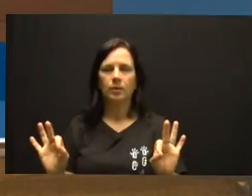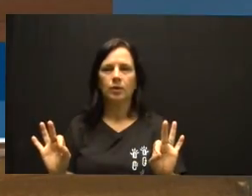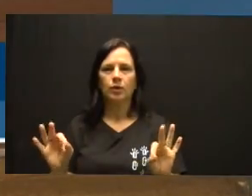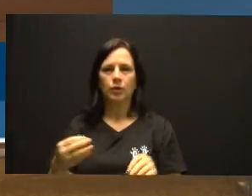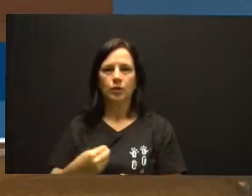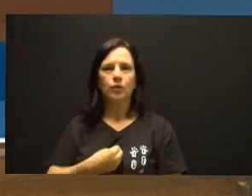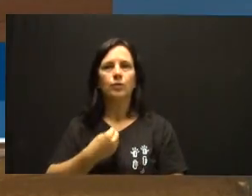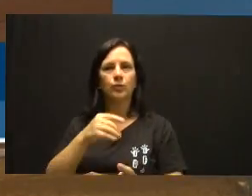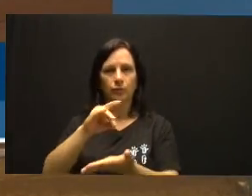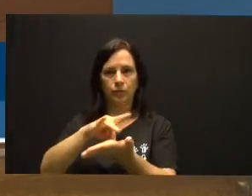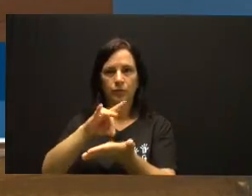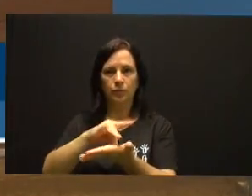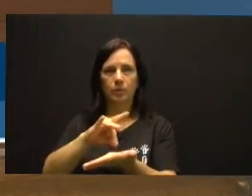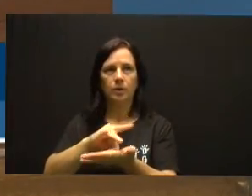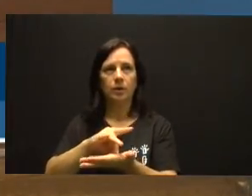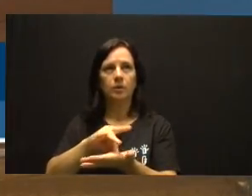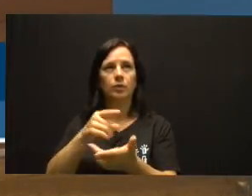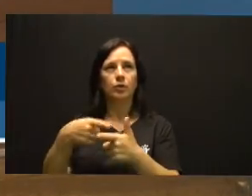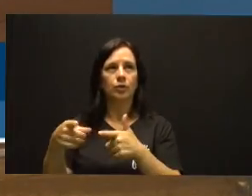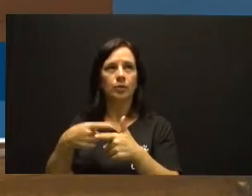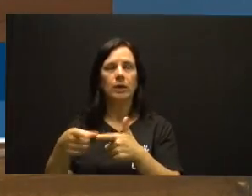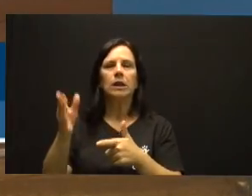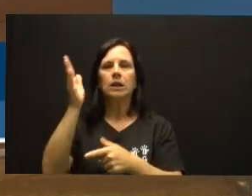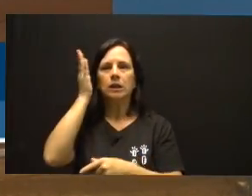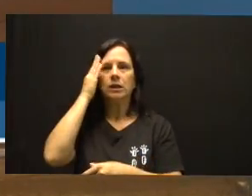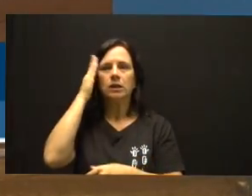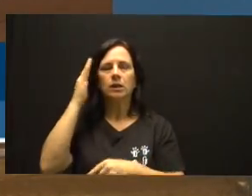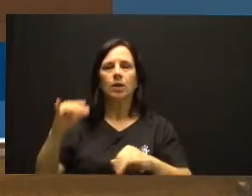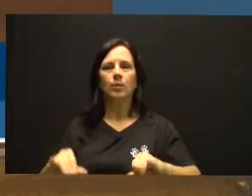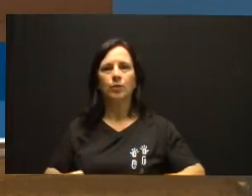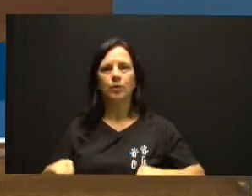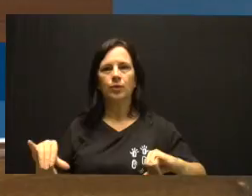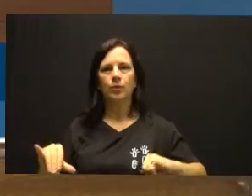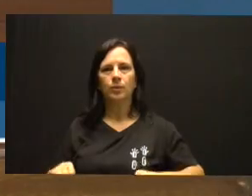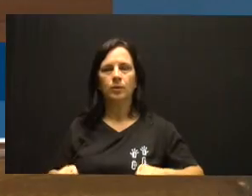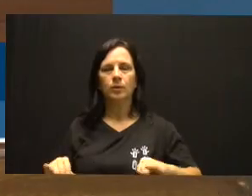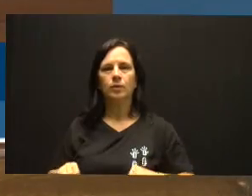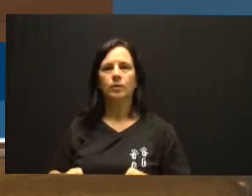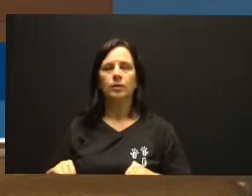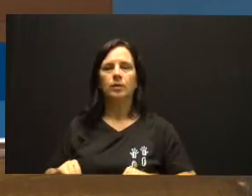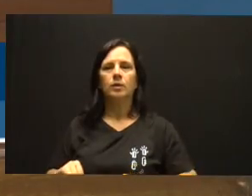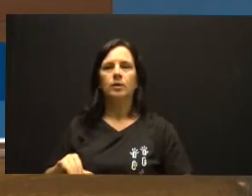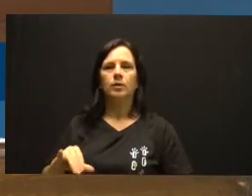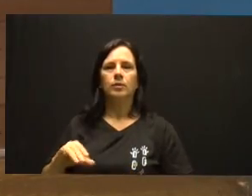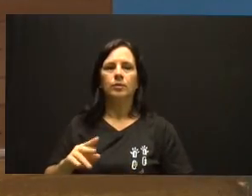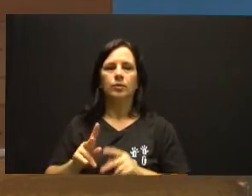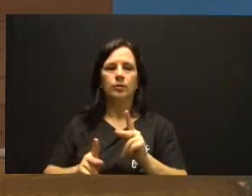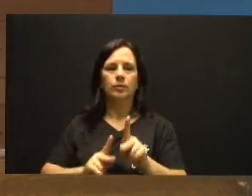essa situação, mas sim de quem sabe o sofrimento de muitos dos nossos munícipes.